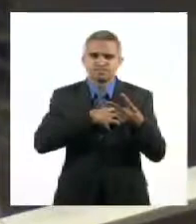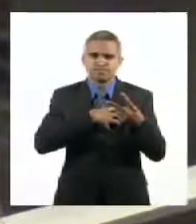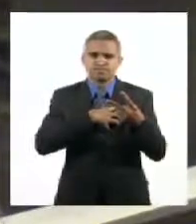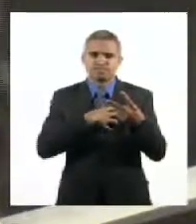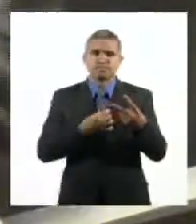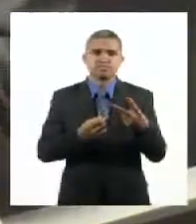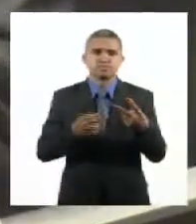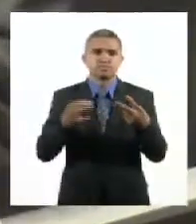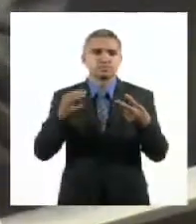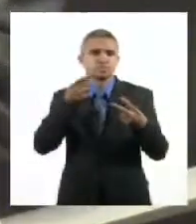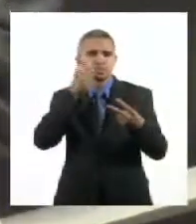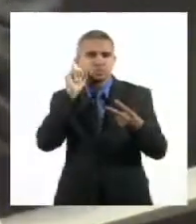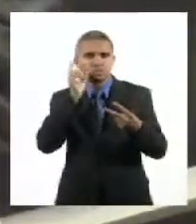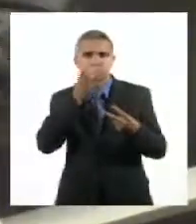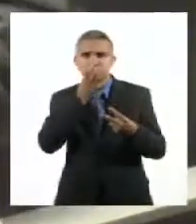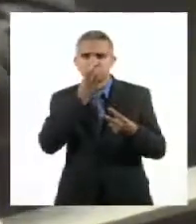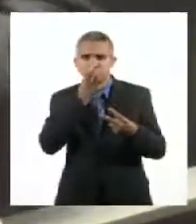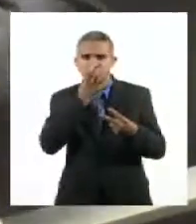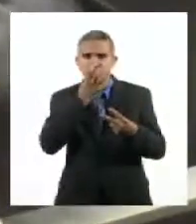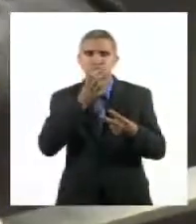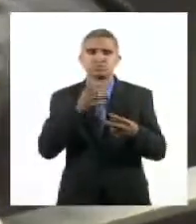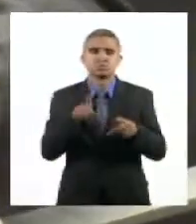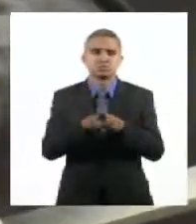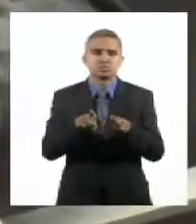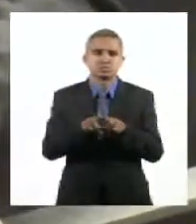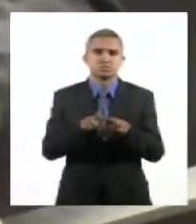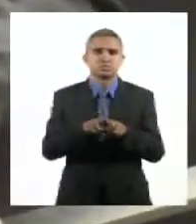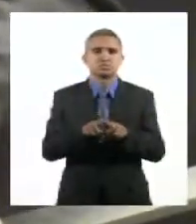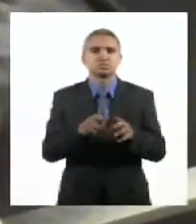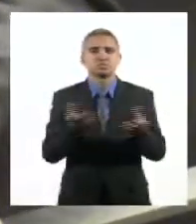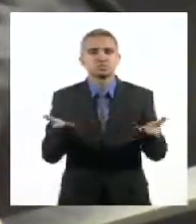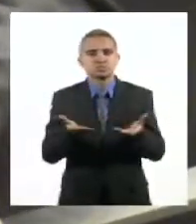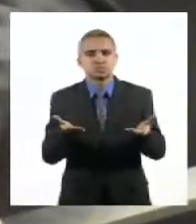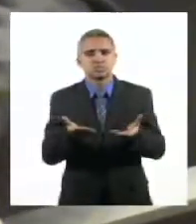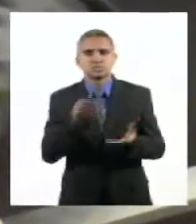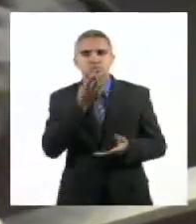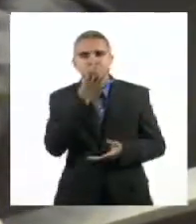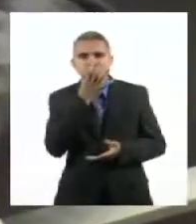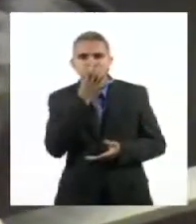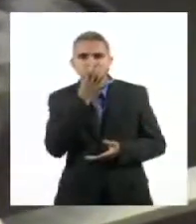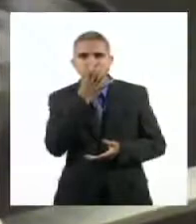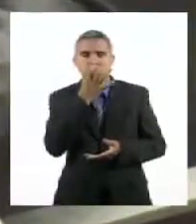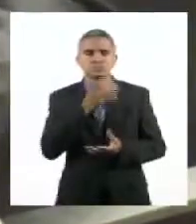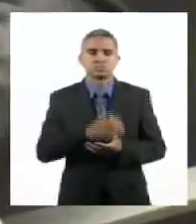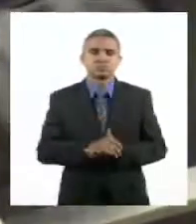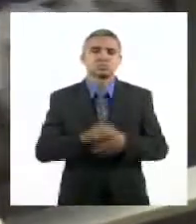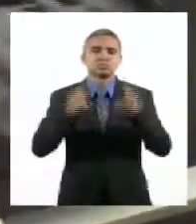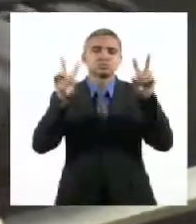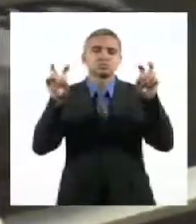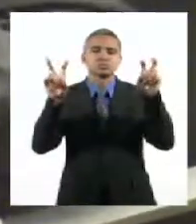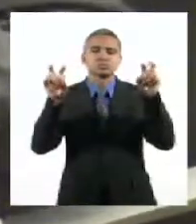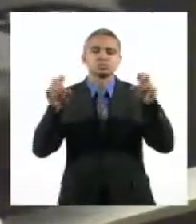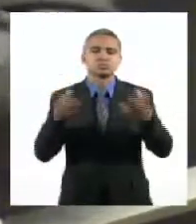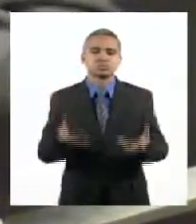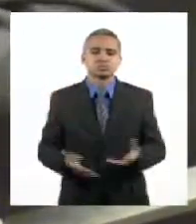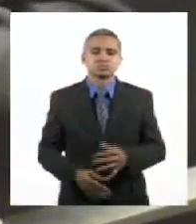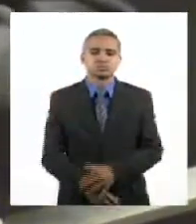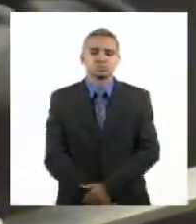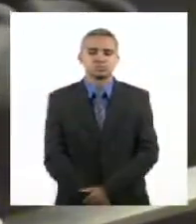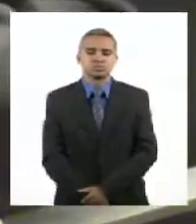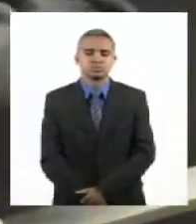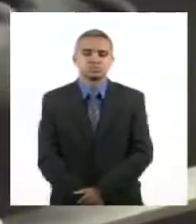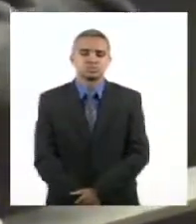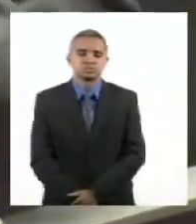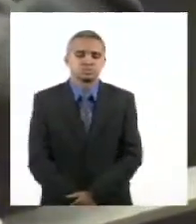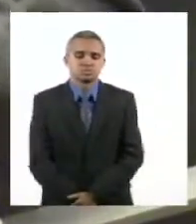eu acompanhei ontem e por tudo que eu estou acompanhando a respeito dessa temática, sem adentrar